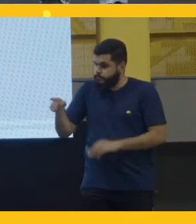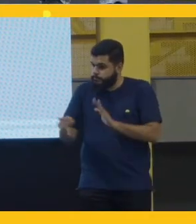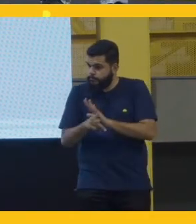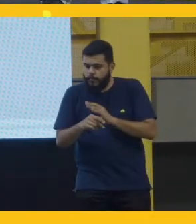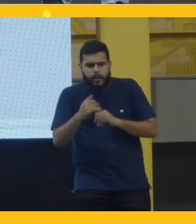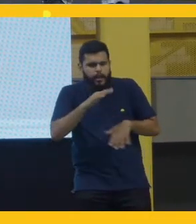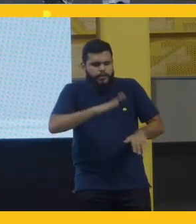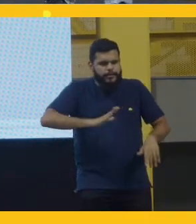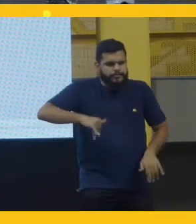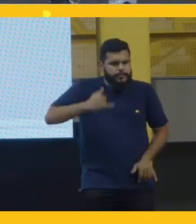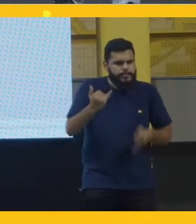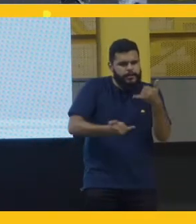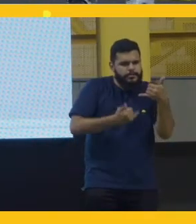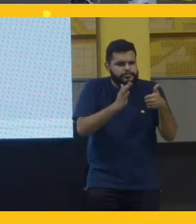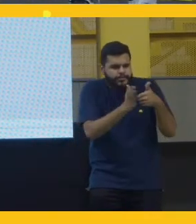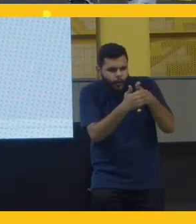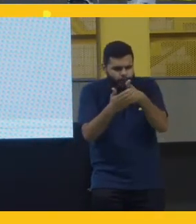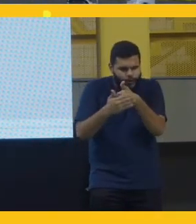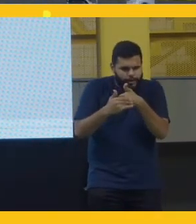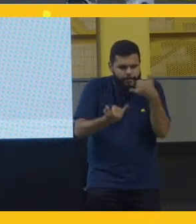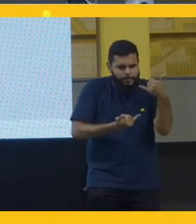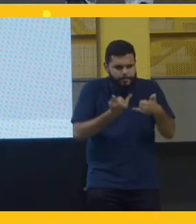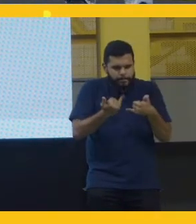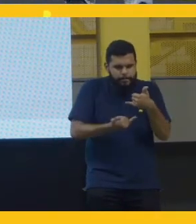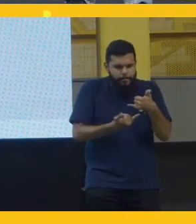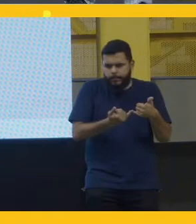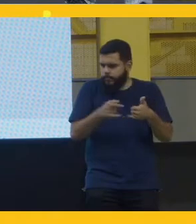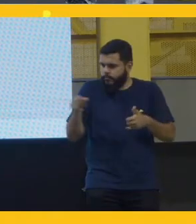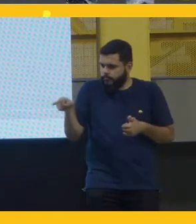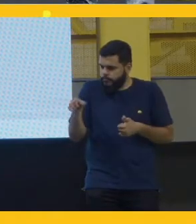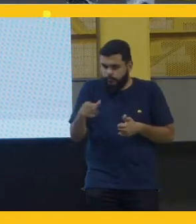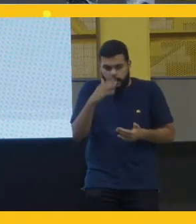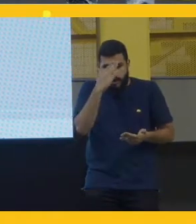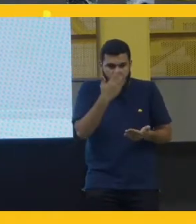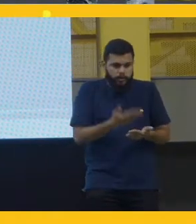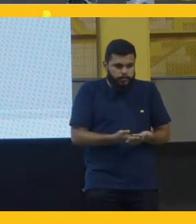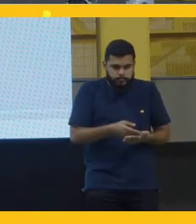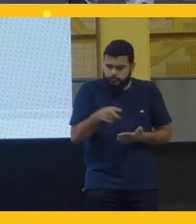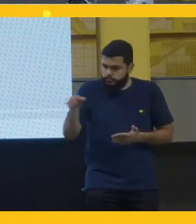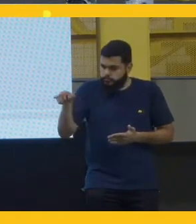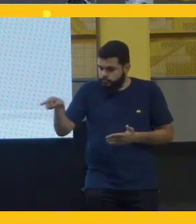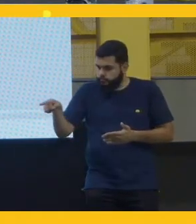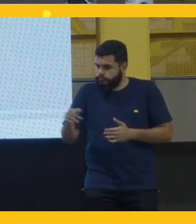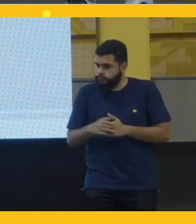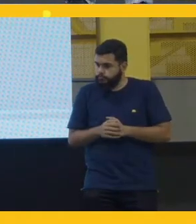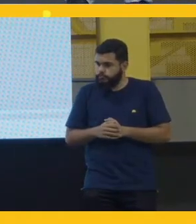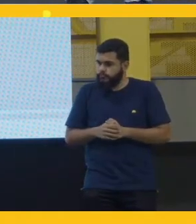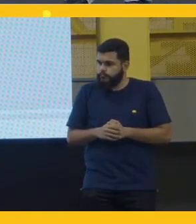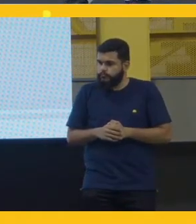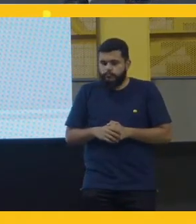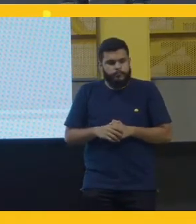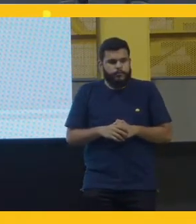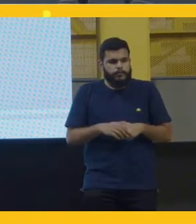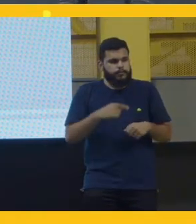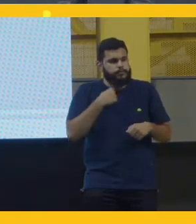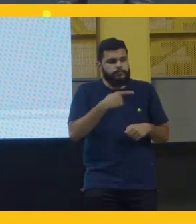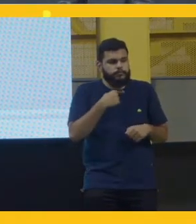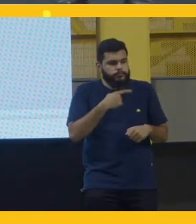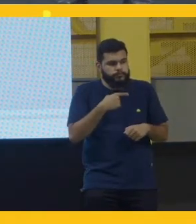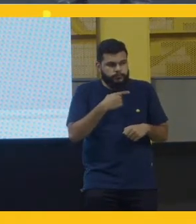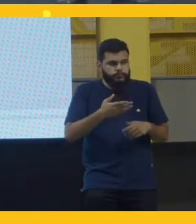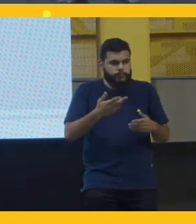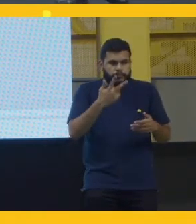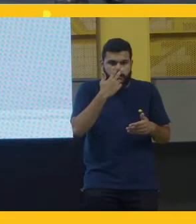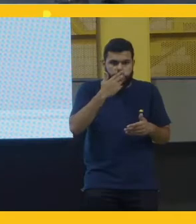esconde-esconde, tapam os olhos com as mãos, acreditando que ao adotarem tal procedimento, não poderão ser